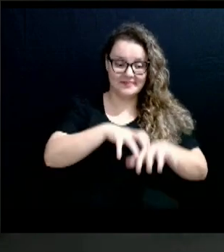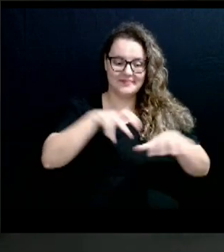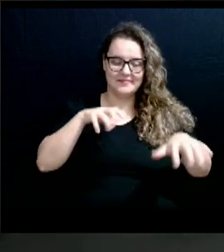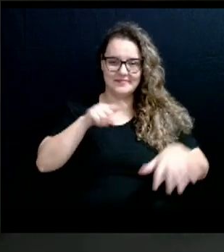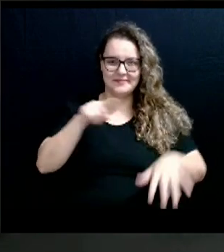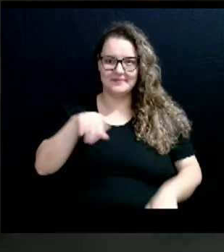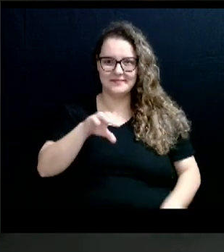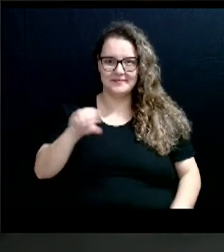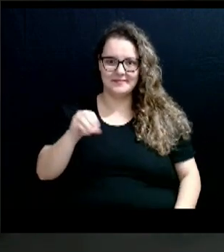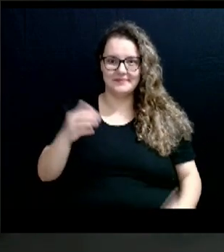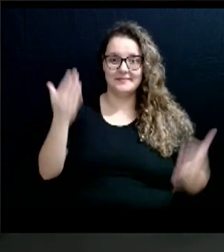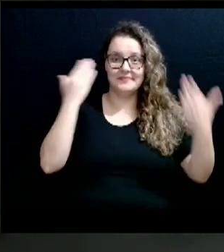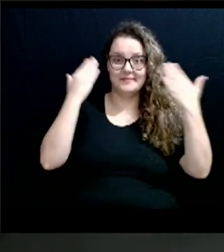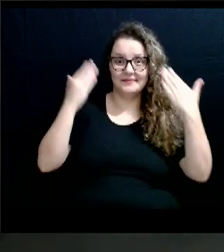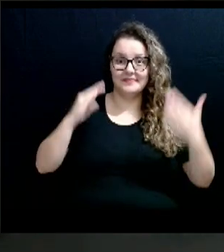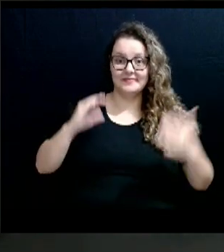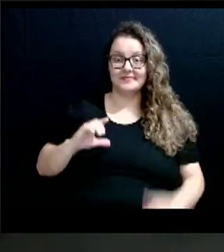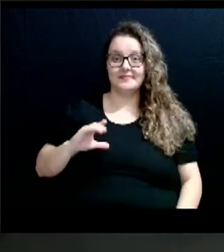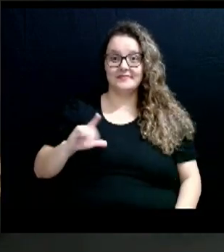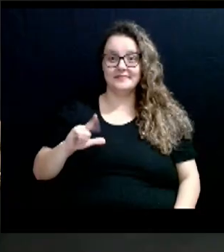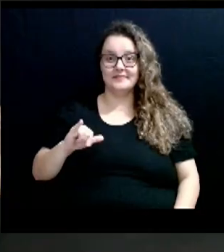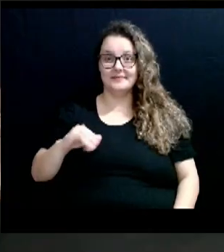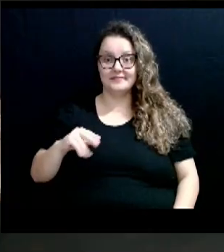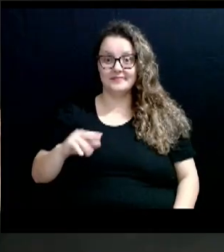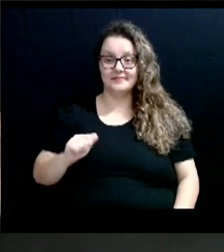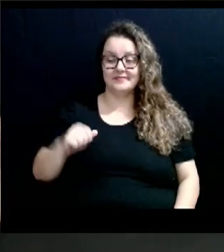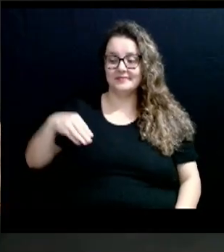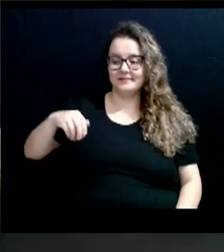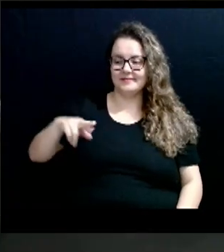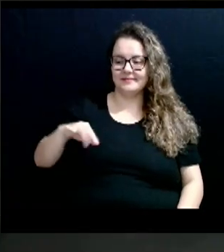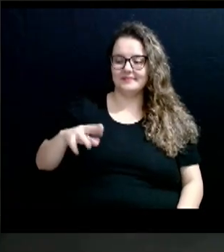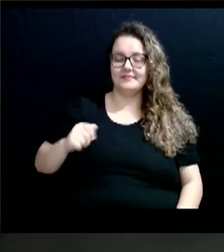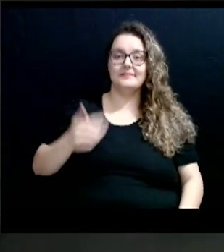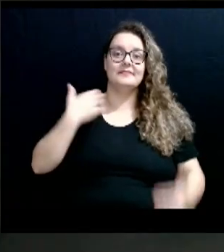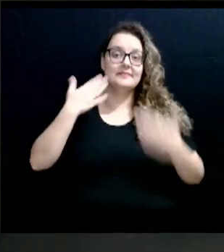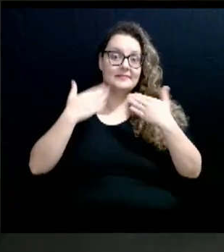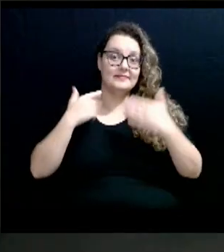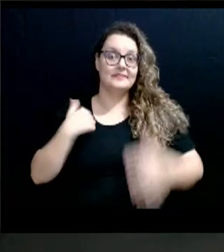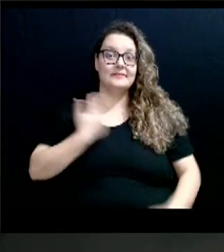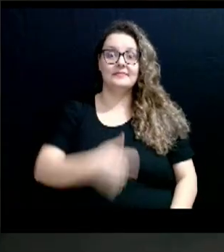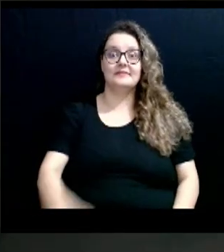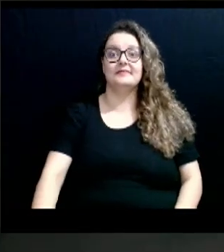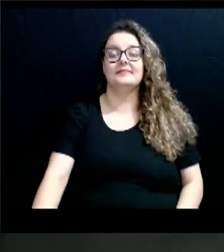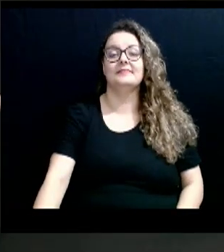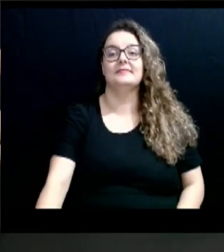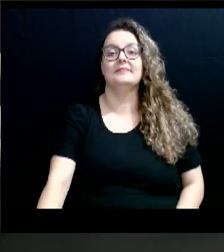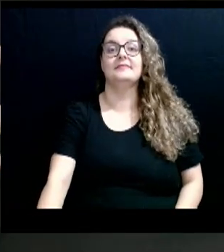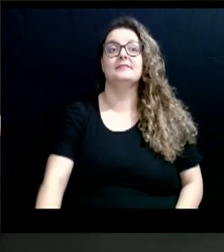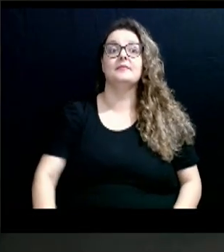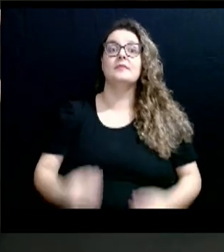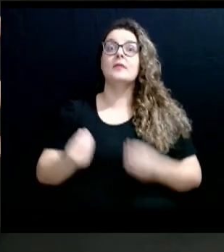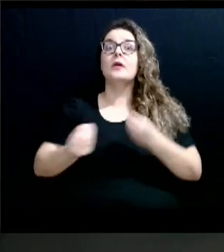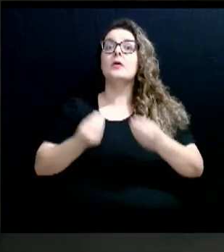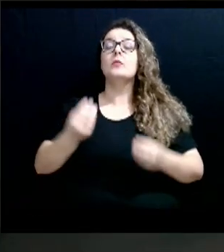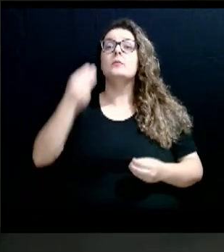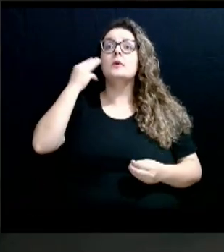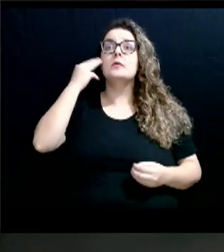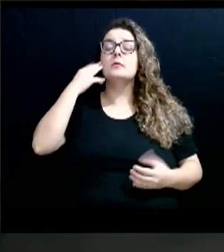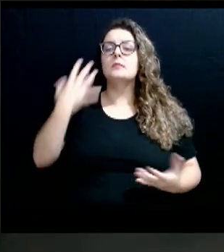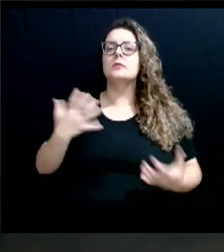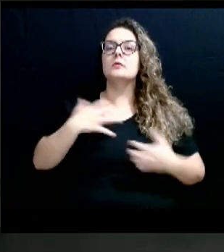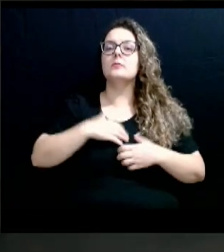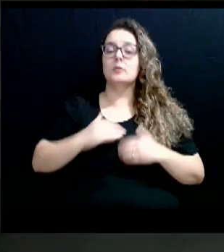psicóloga clínica, Mariana Ferreira Alves, vai conversar conosco sobre como as memórias emocionais constroem nosso senso